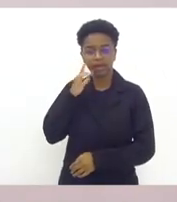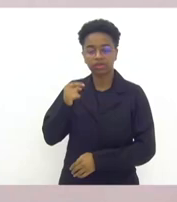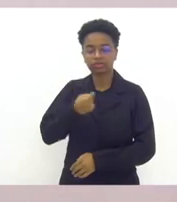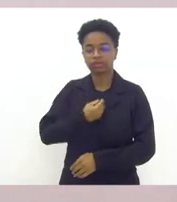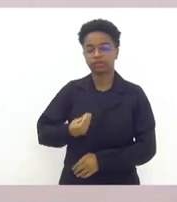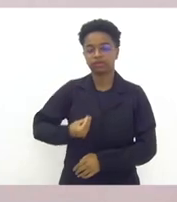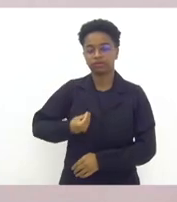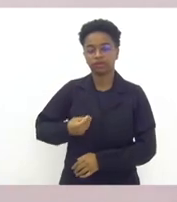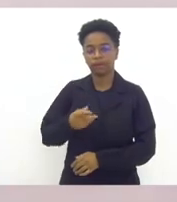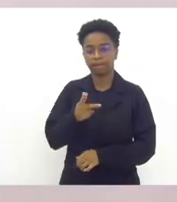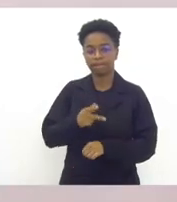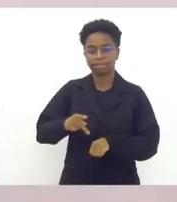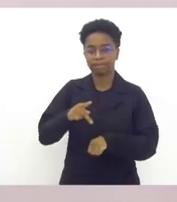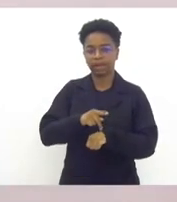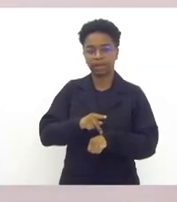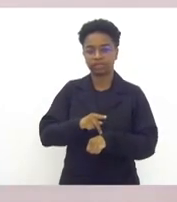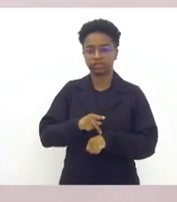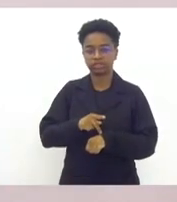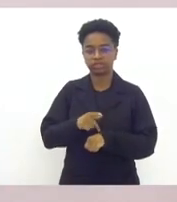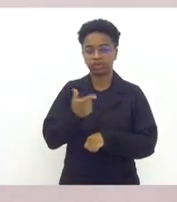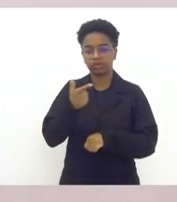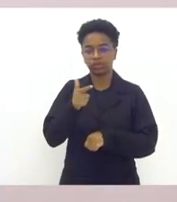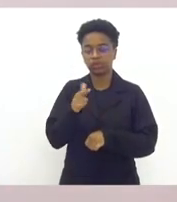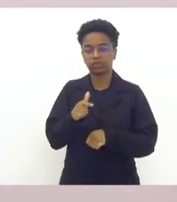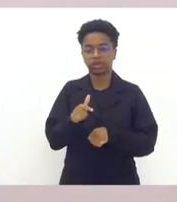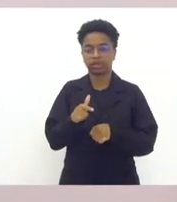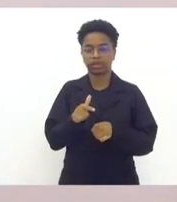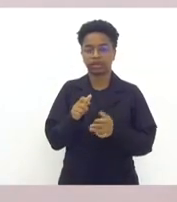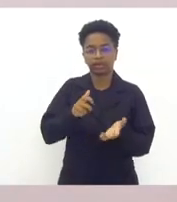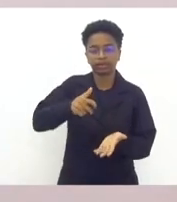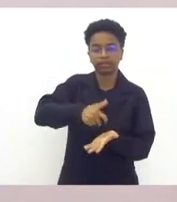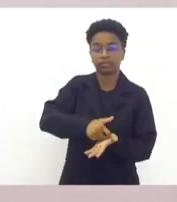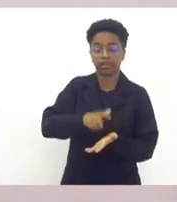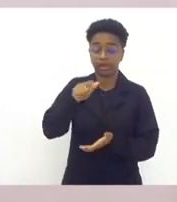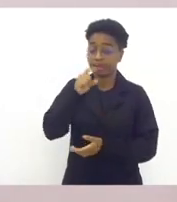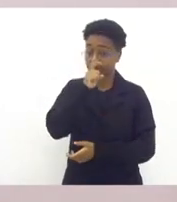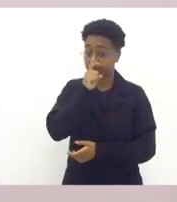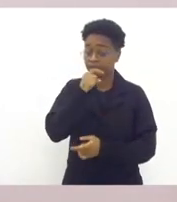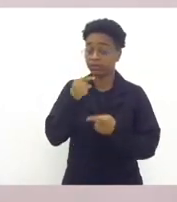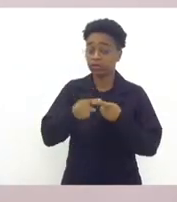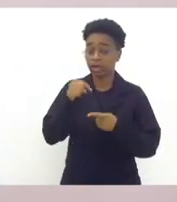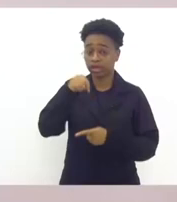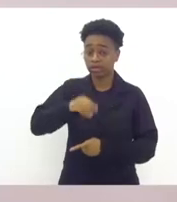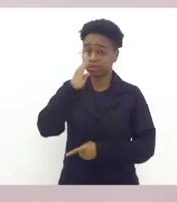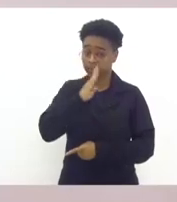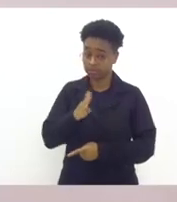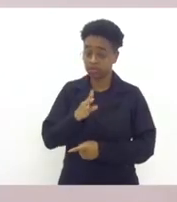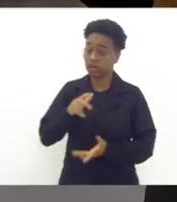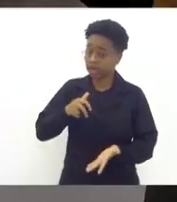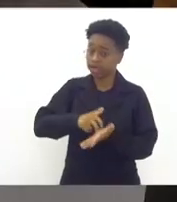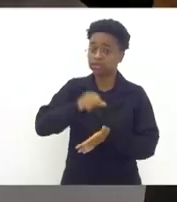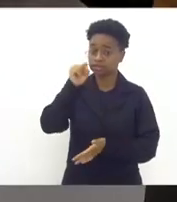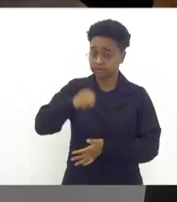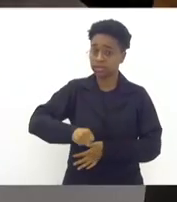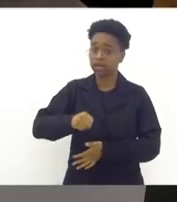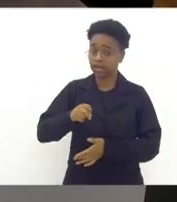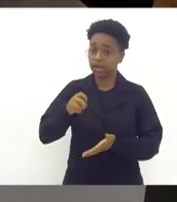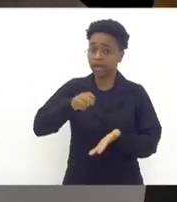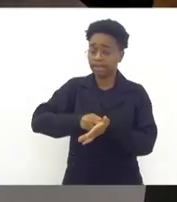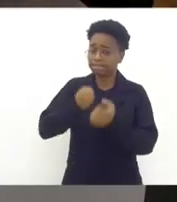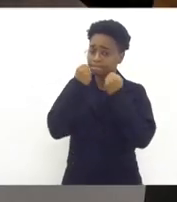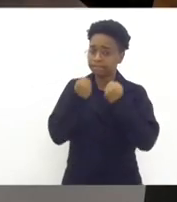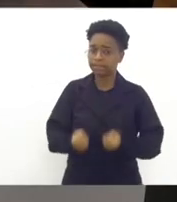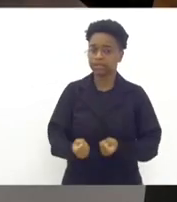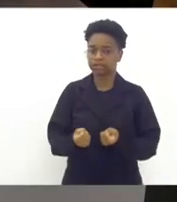país da impunidade, isso é uma grande mentira. Porque esse país ele pune, e pune muito